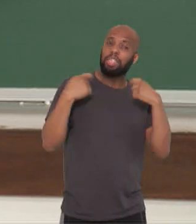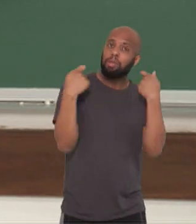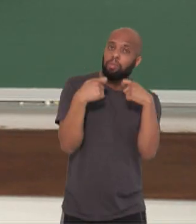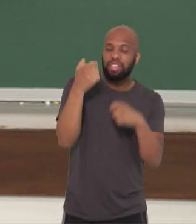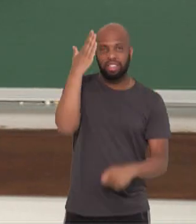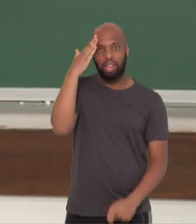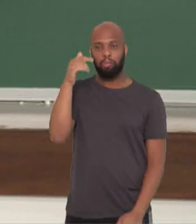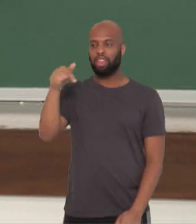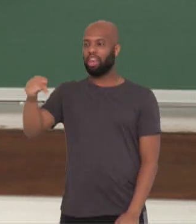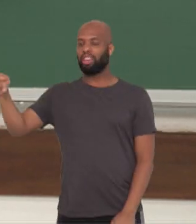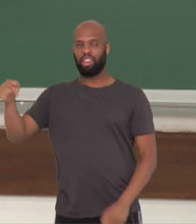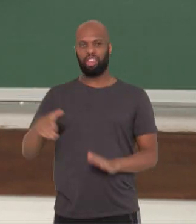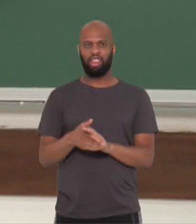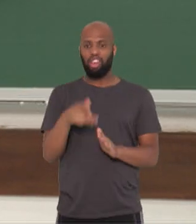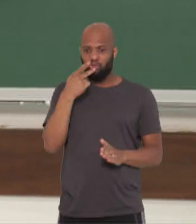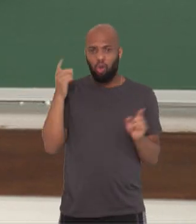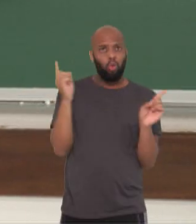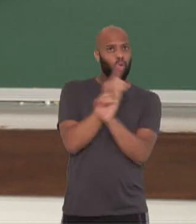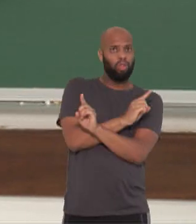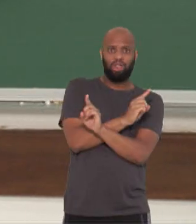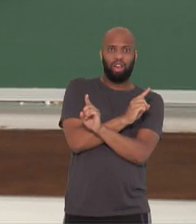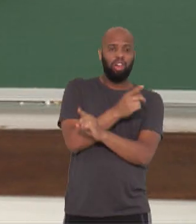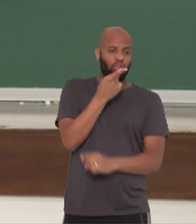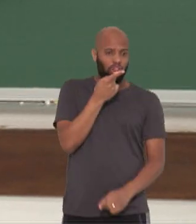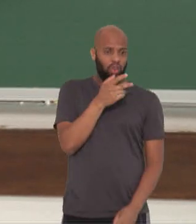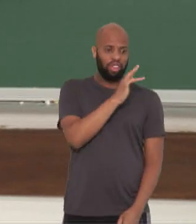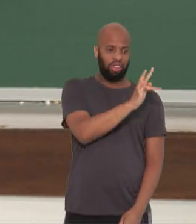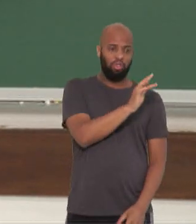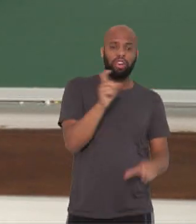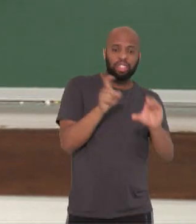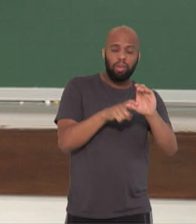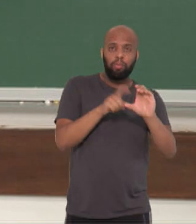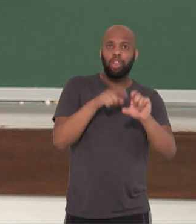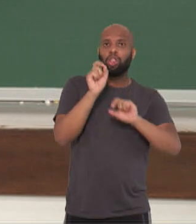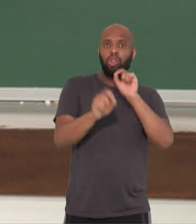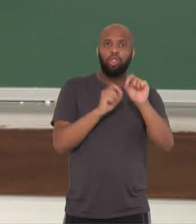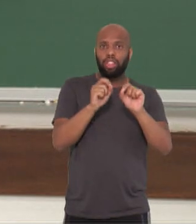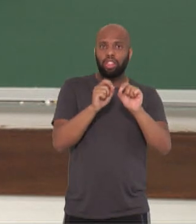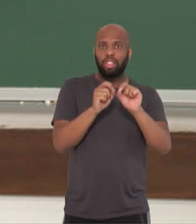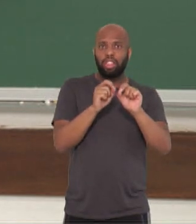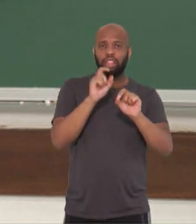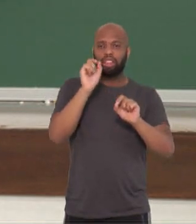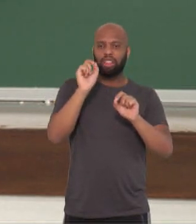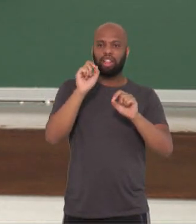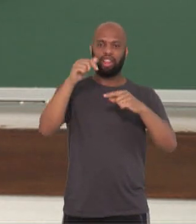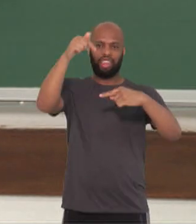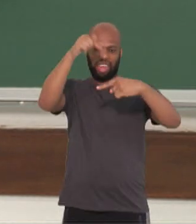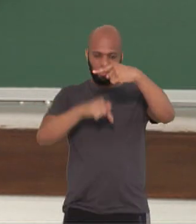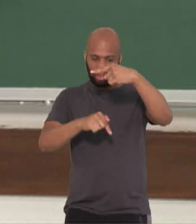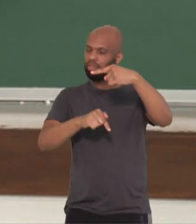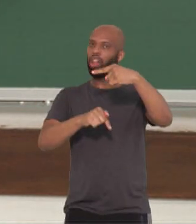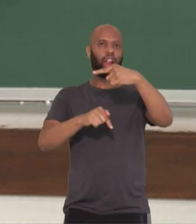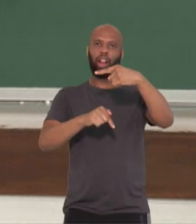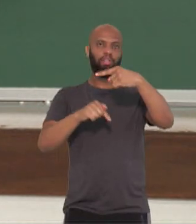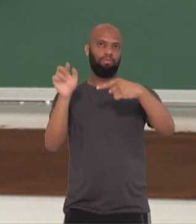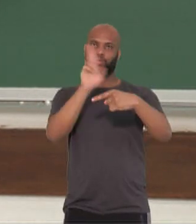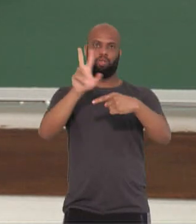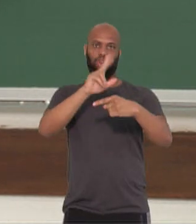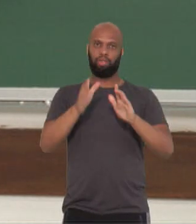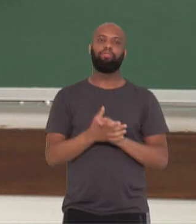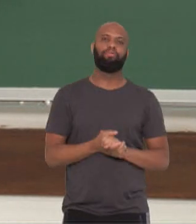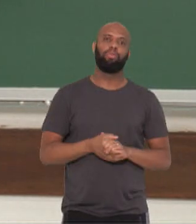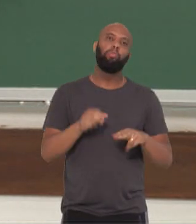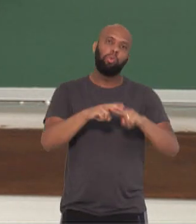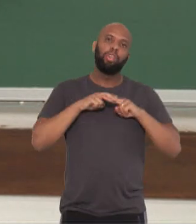cargas. E aqui ele está falando o contrário. A força depende da proporção inversa das cargas. Isso já invalida a